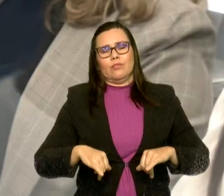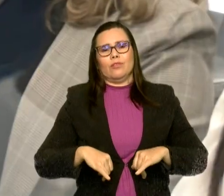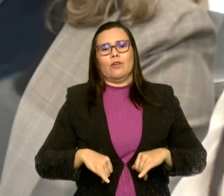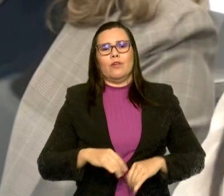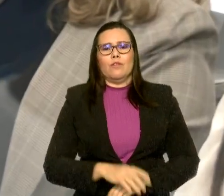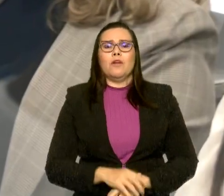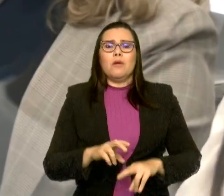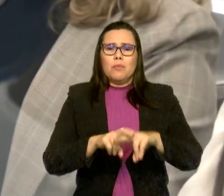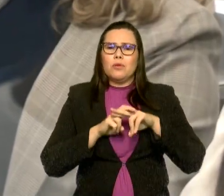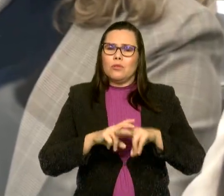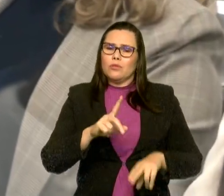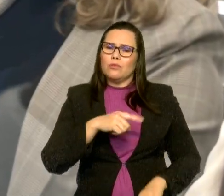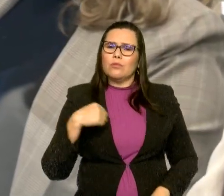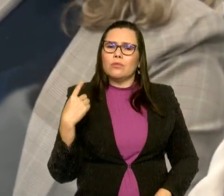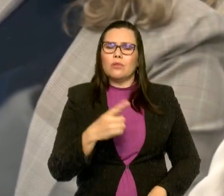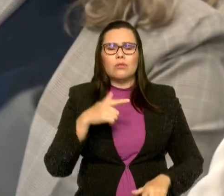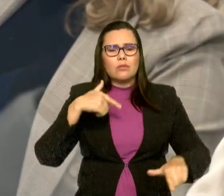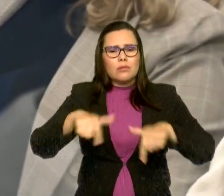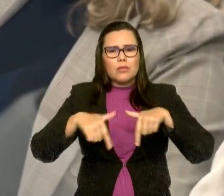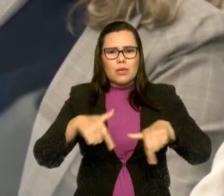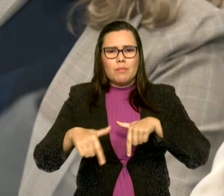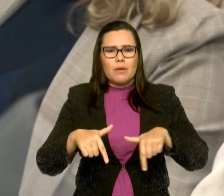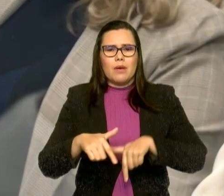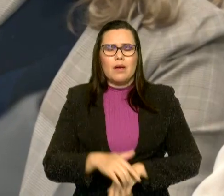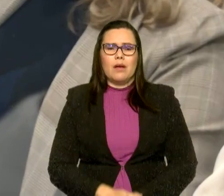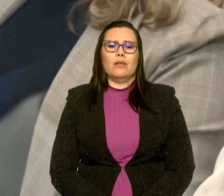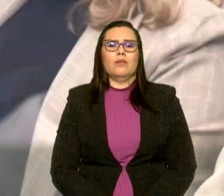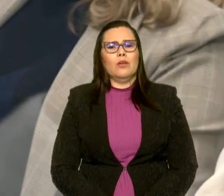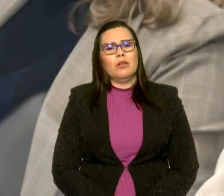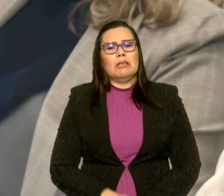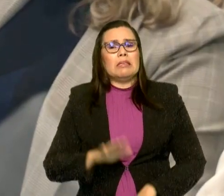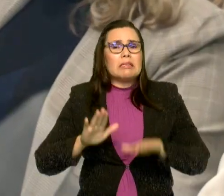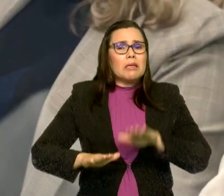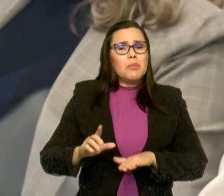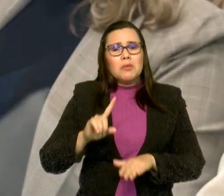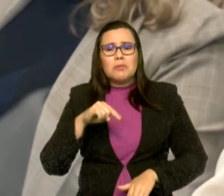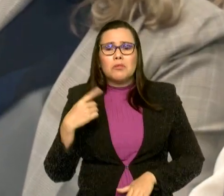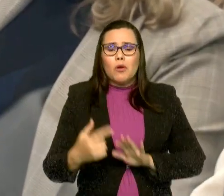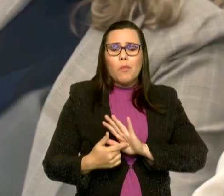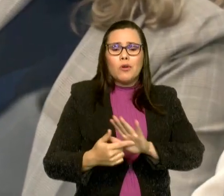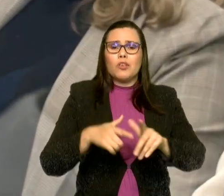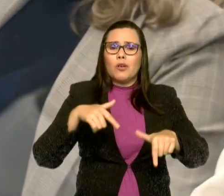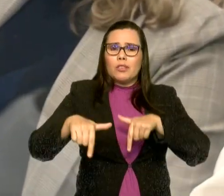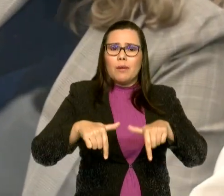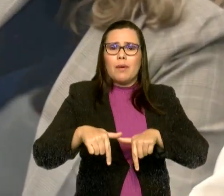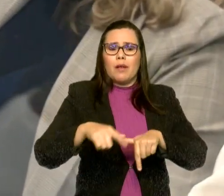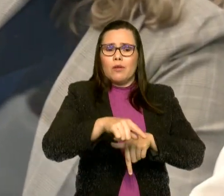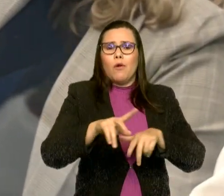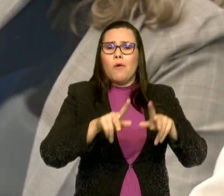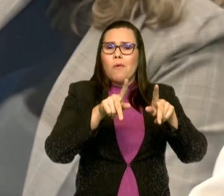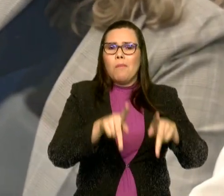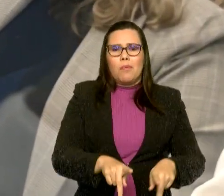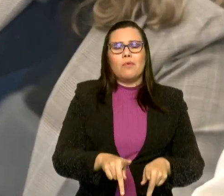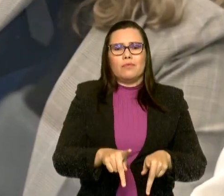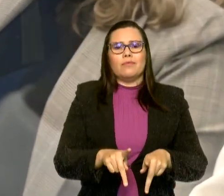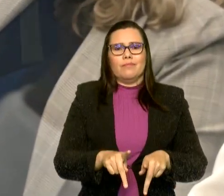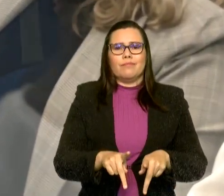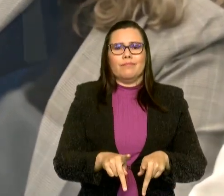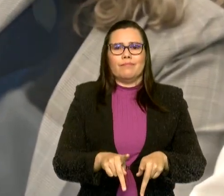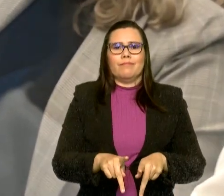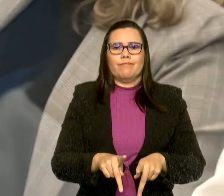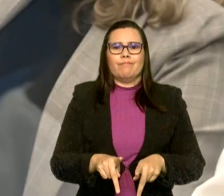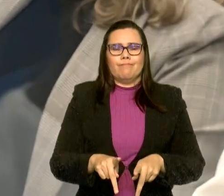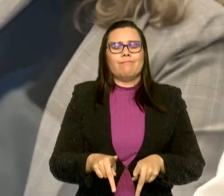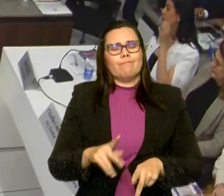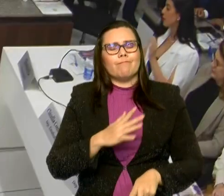esforço vai ser validado de acordo com o trabalho que a gente realizar para a população. E aqui, um momento importante não